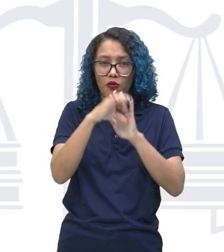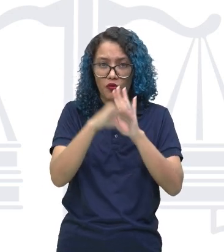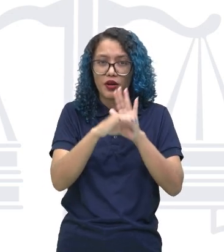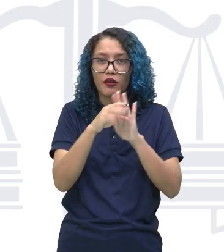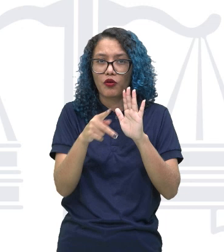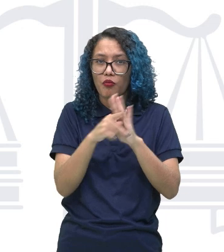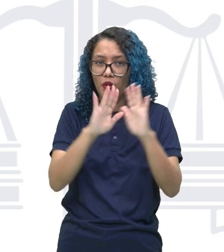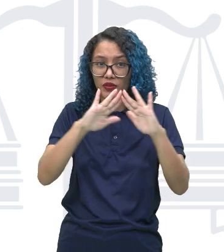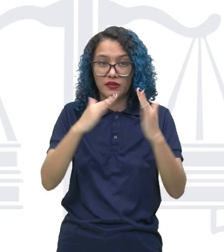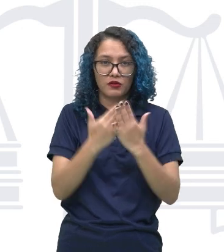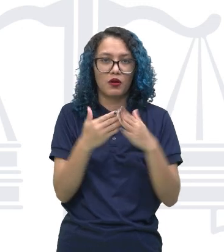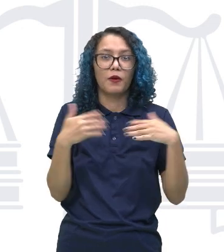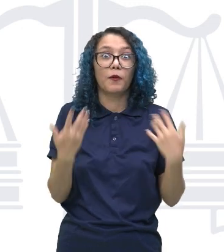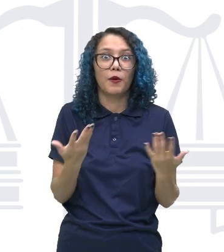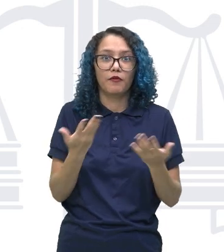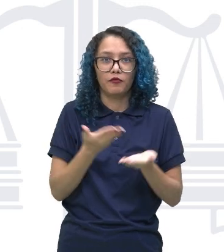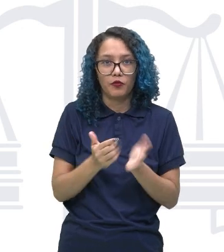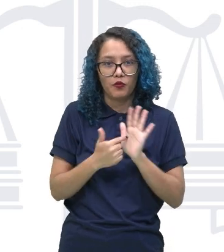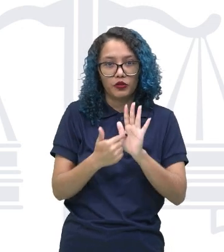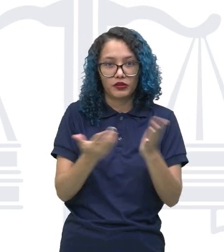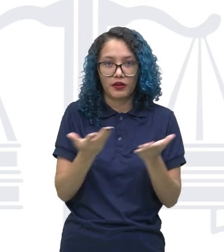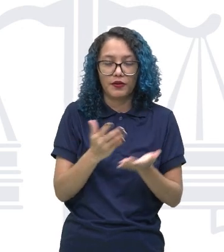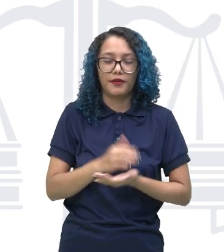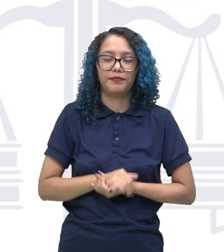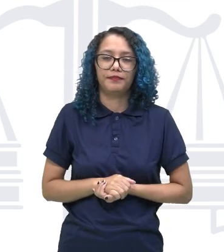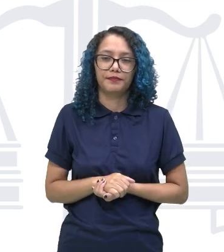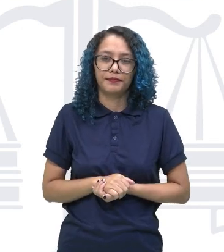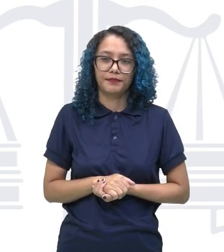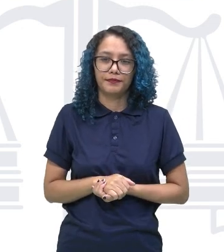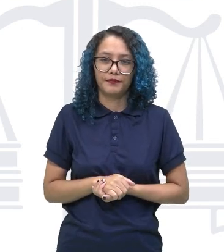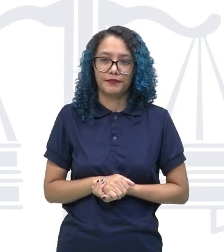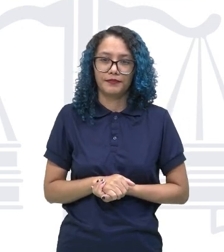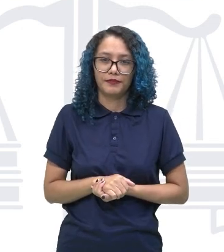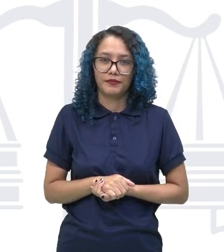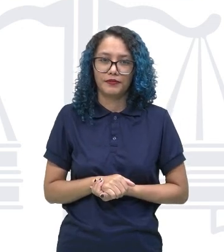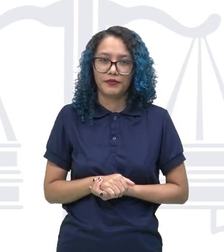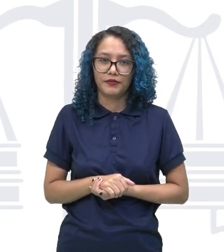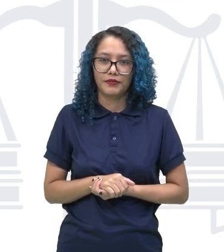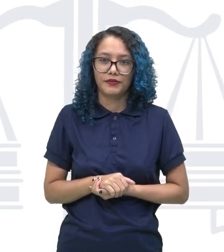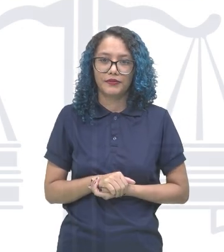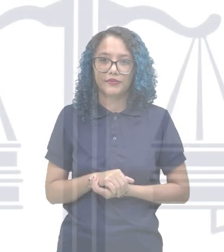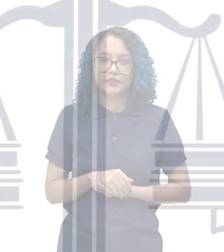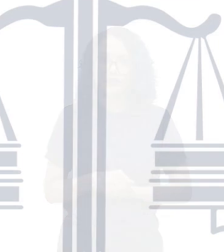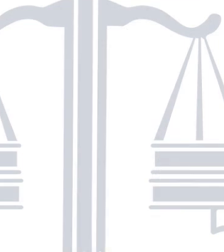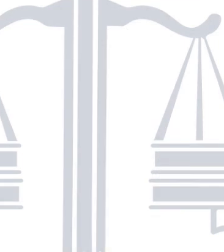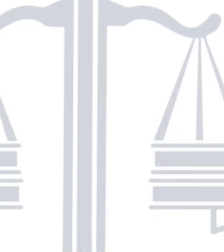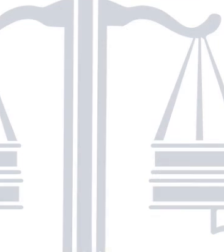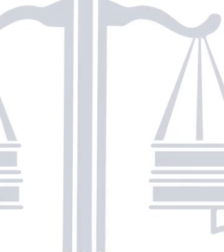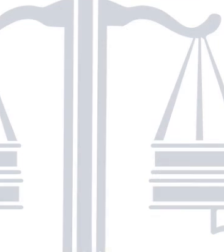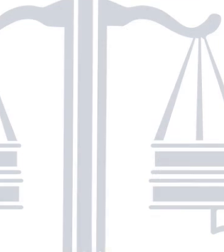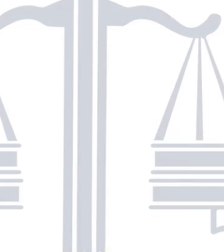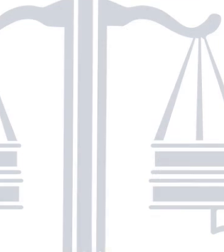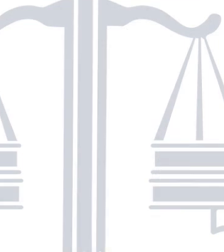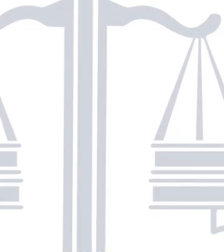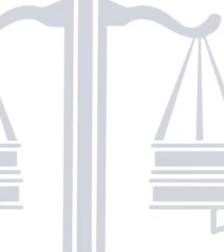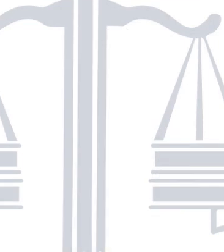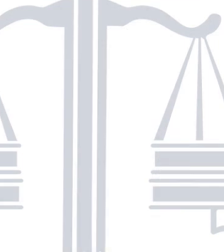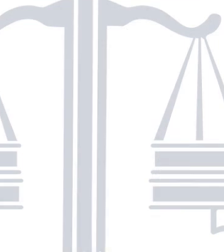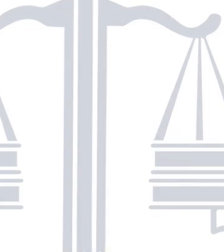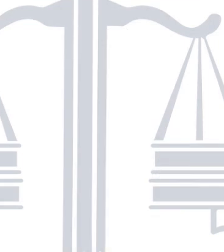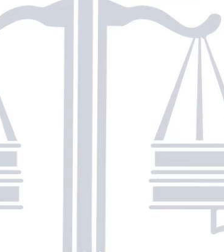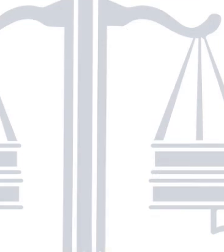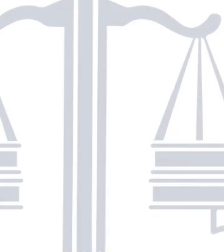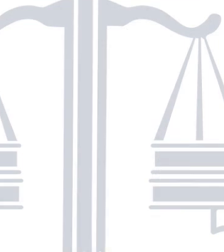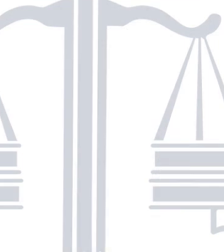né? Essa repriorização curricular, ela inicialmente ela está prevista para